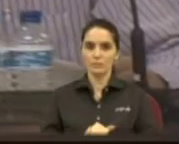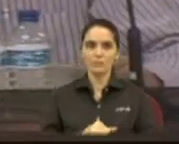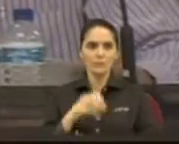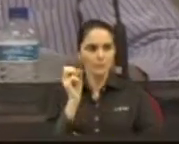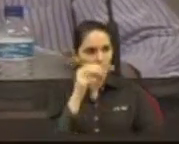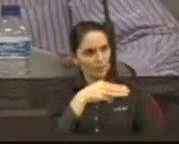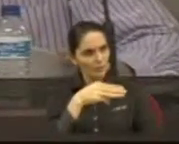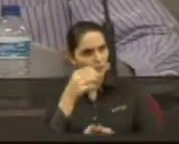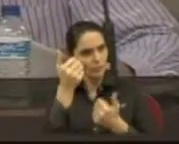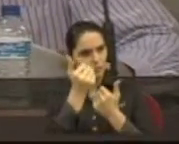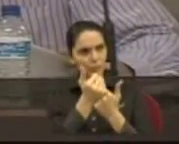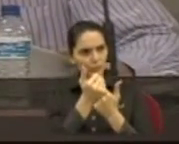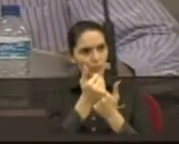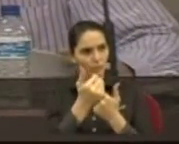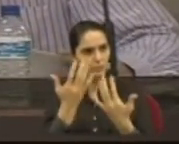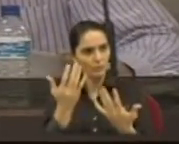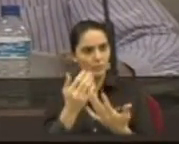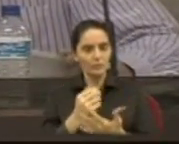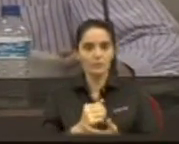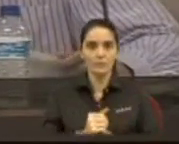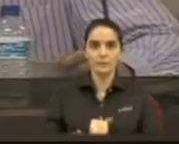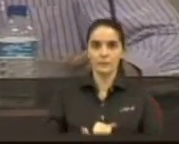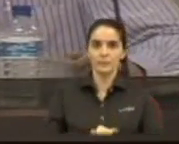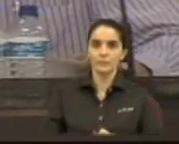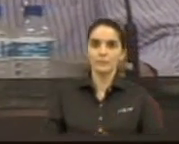Sim, é o substitutivo.